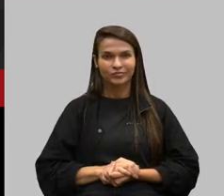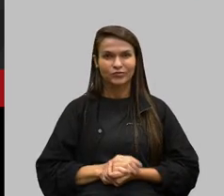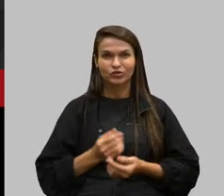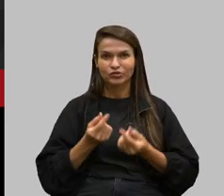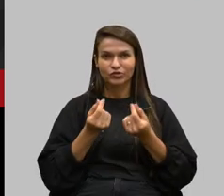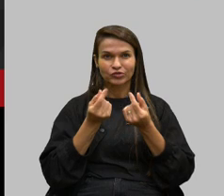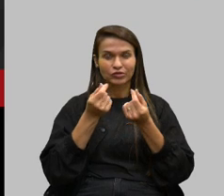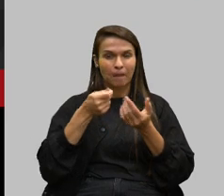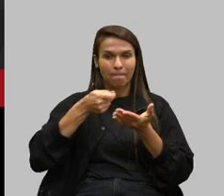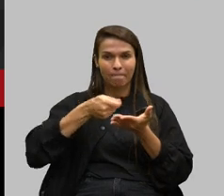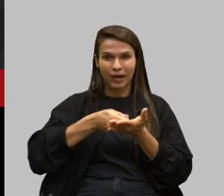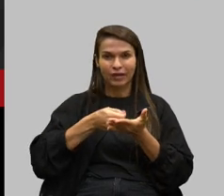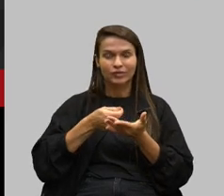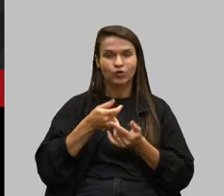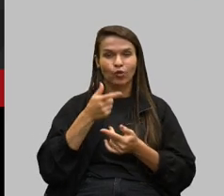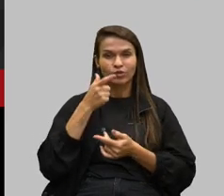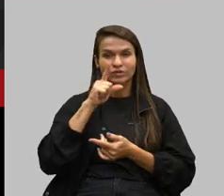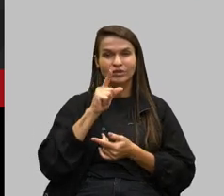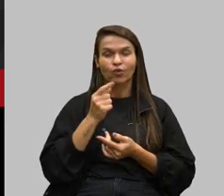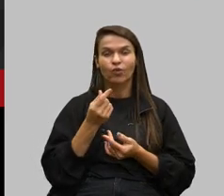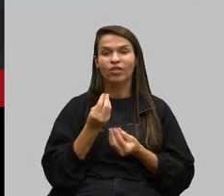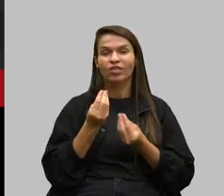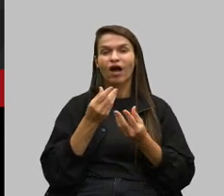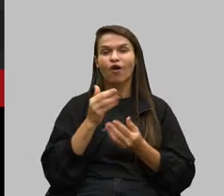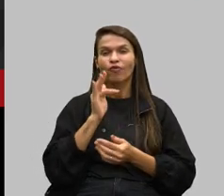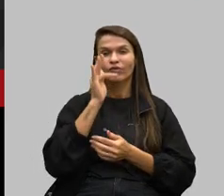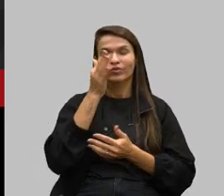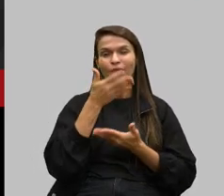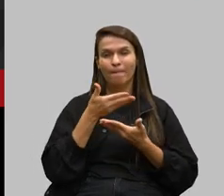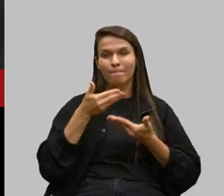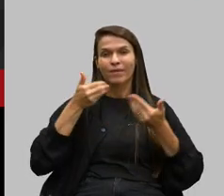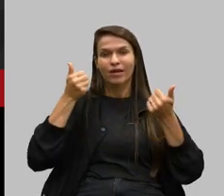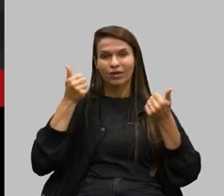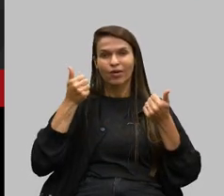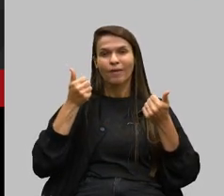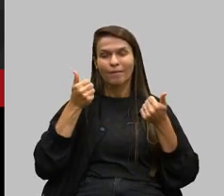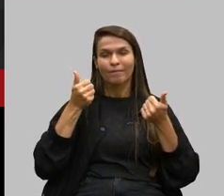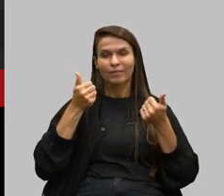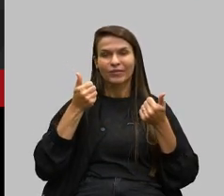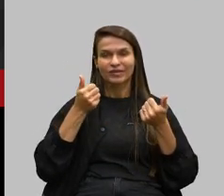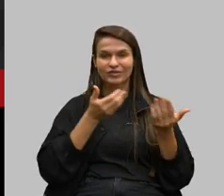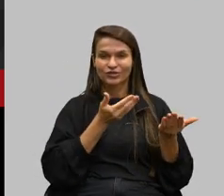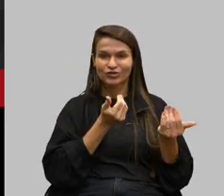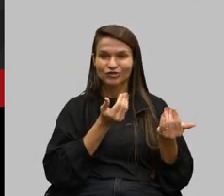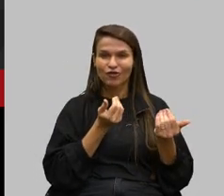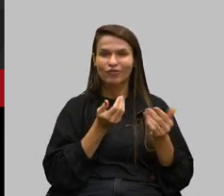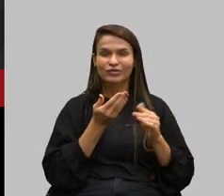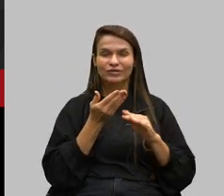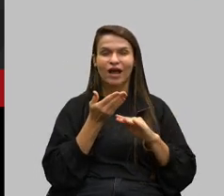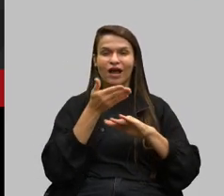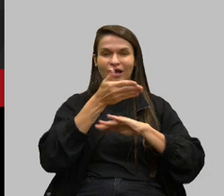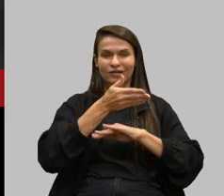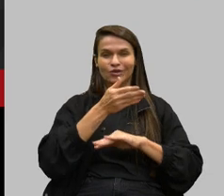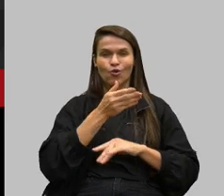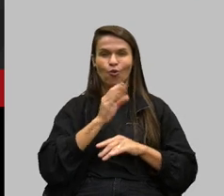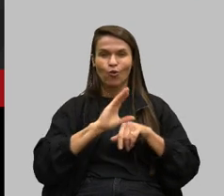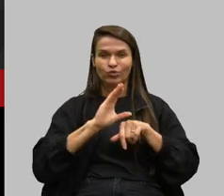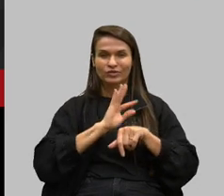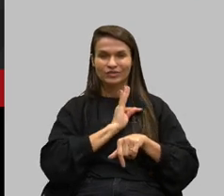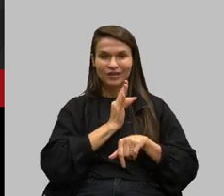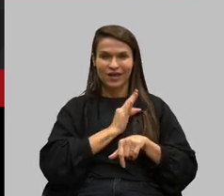se Pague pra gente dar um futuro melhor para para essa moçada aí que tá entrando no curso técnico do trilha de